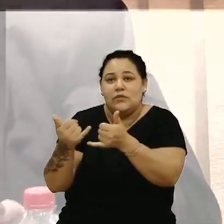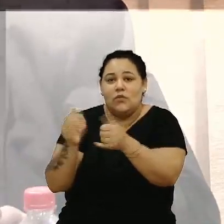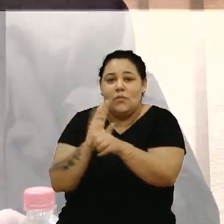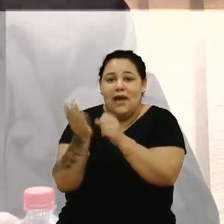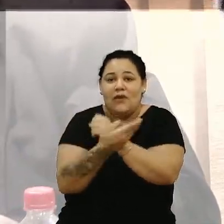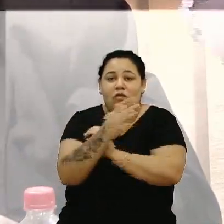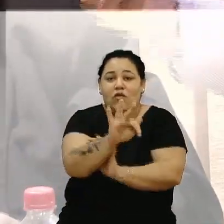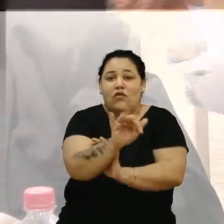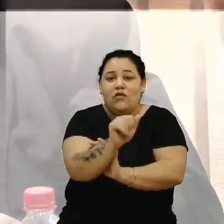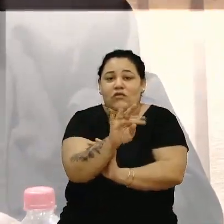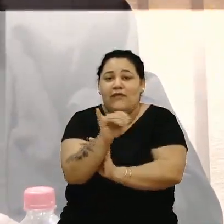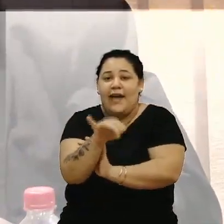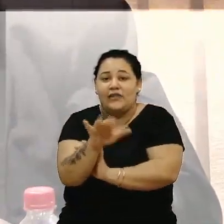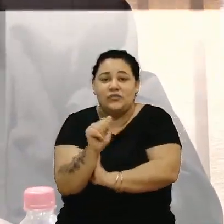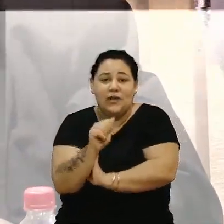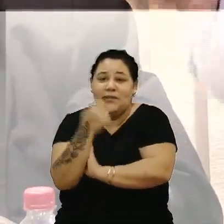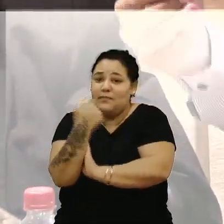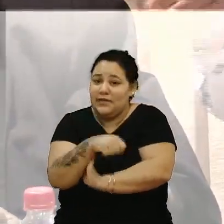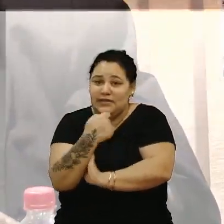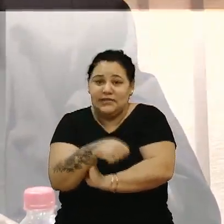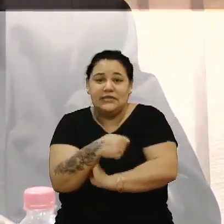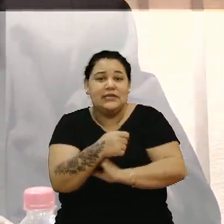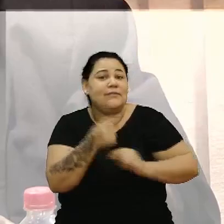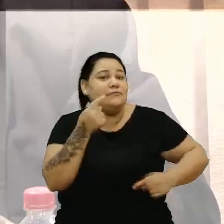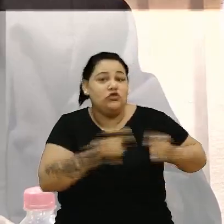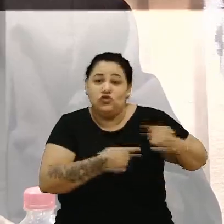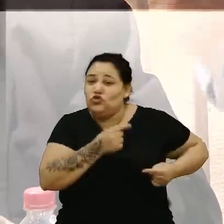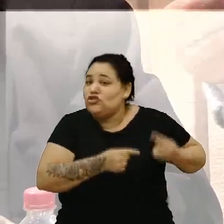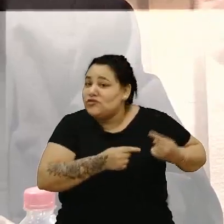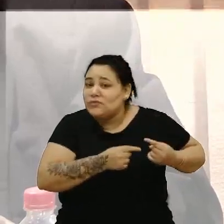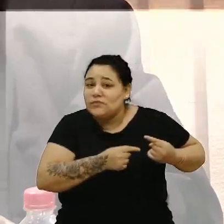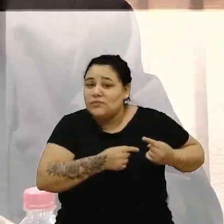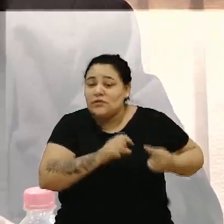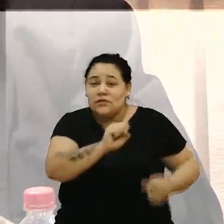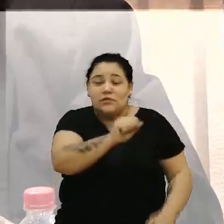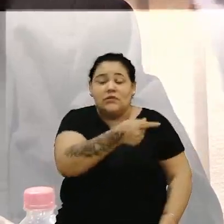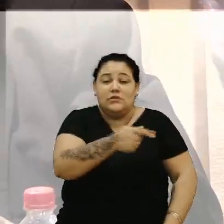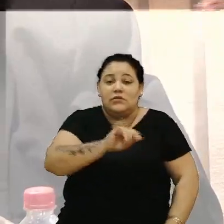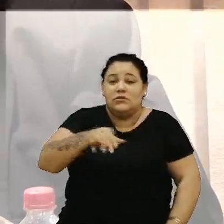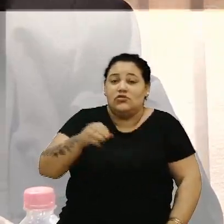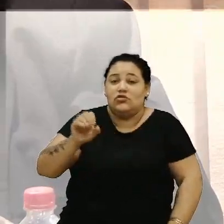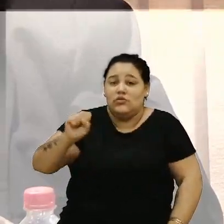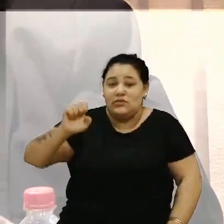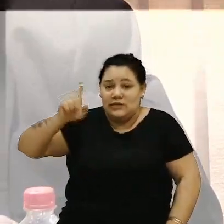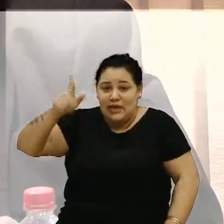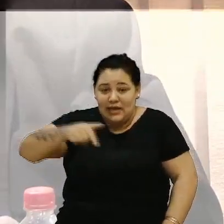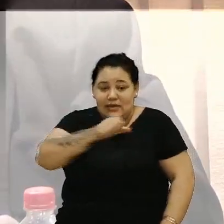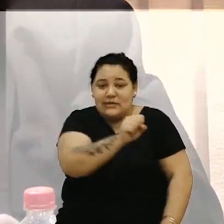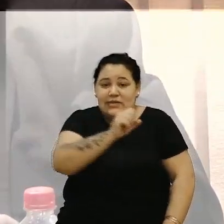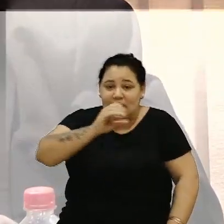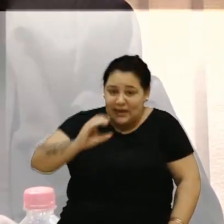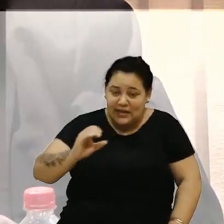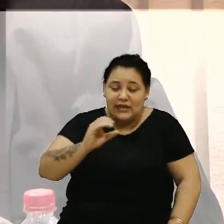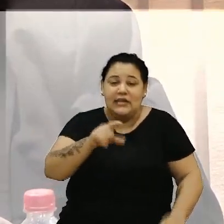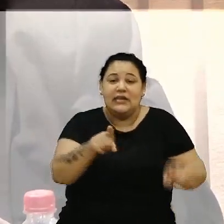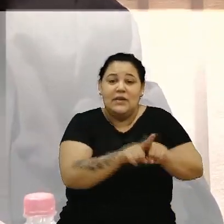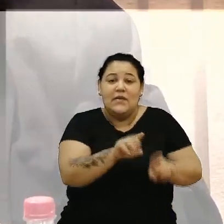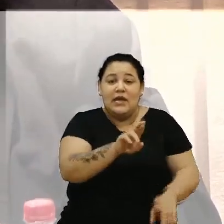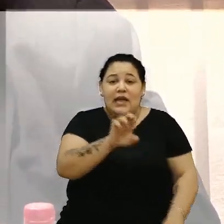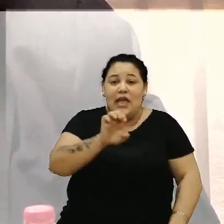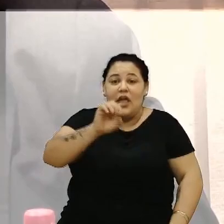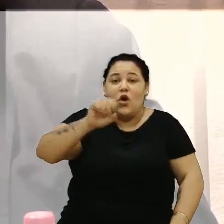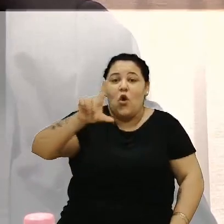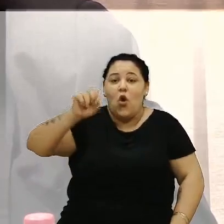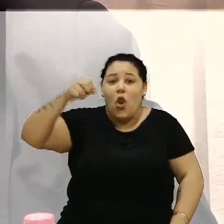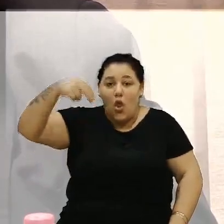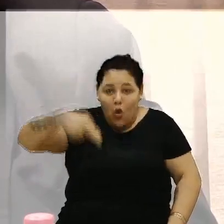discutir, pensando num planejamento urbano, no São José, no Santa Catarina, no Reolon, pegando o trecho do Tega,